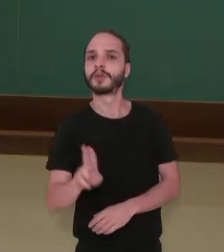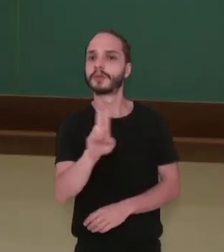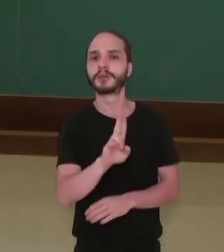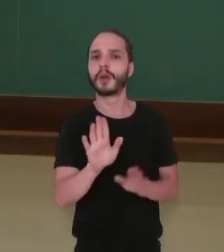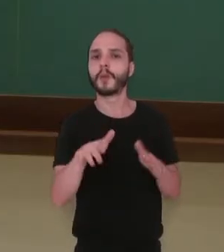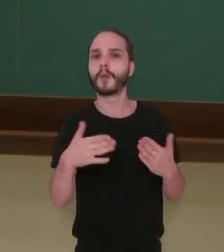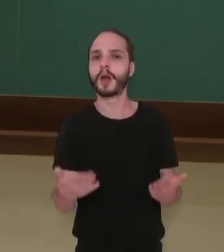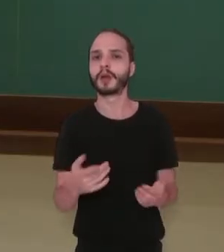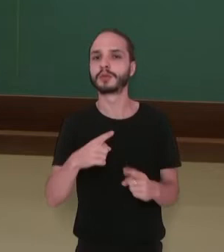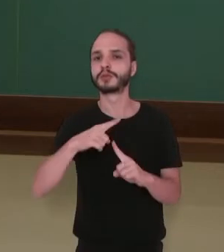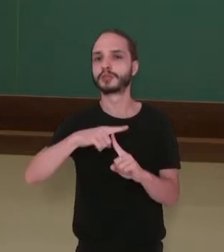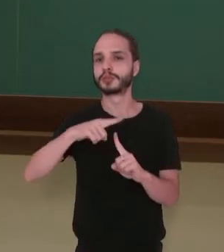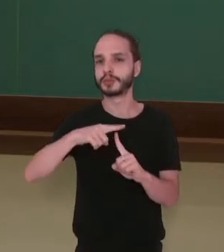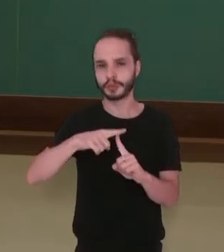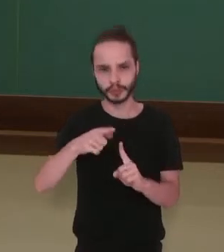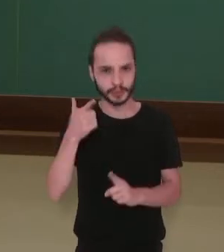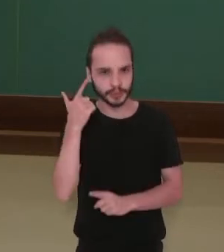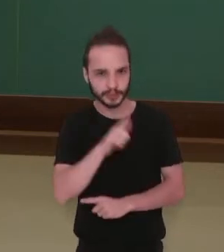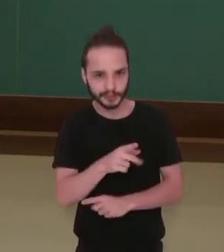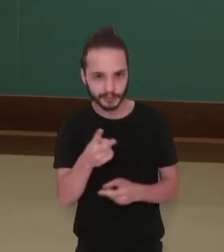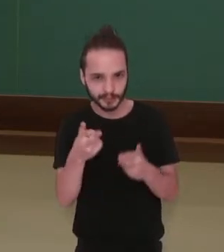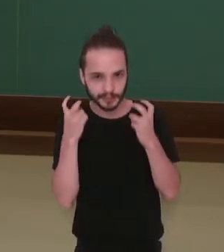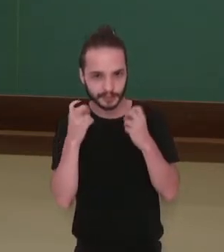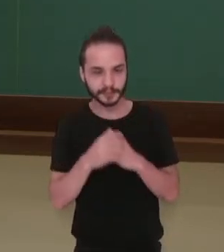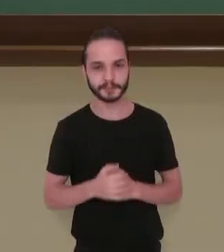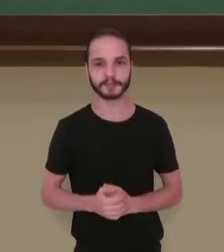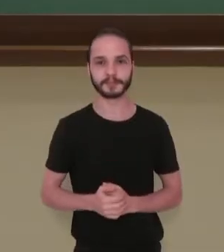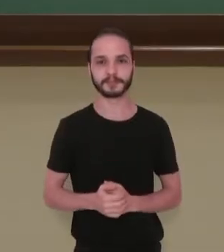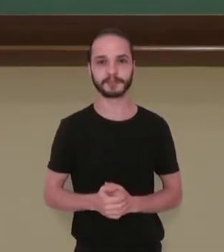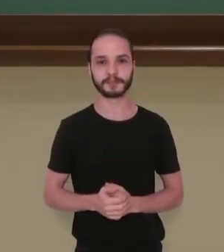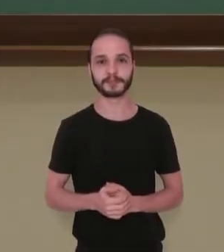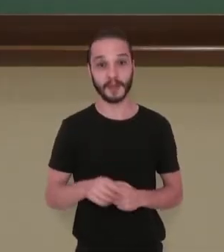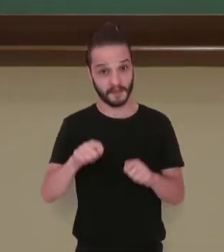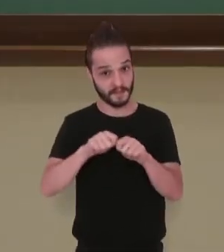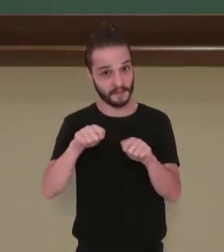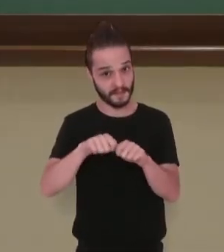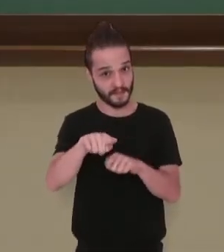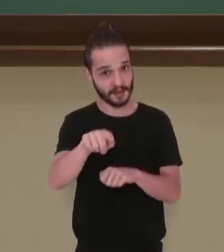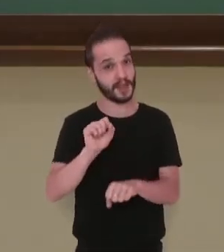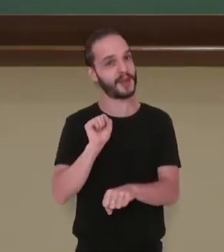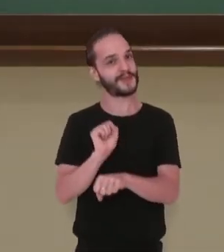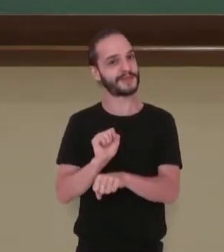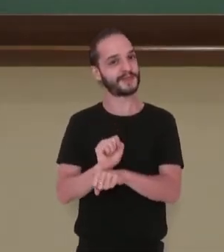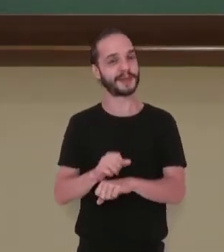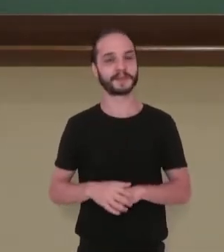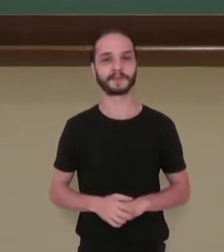aqui? Você consegue perceber? Faz aí, que eu te aguardo aqui.